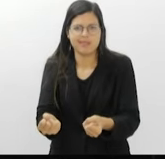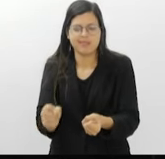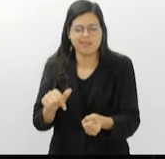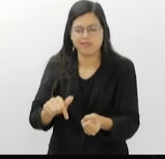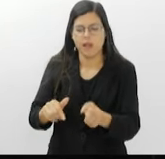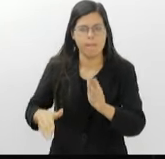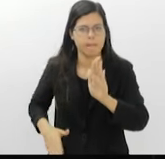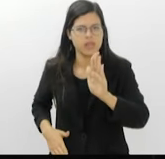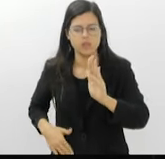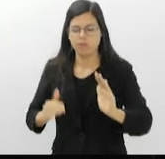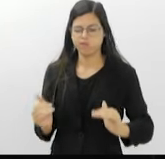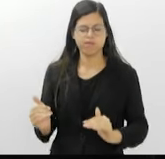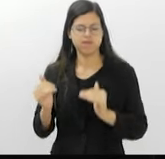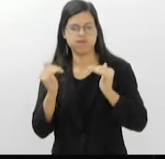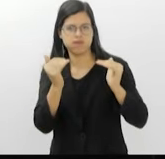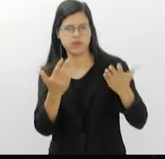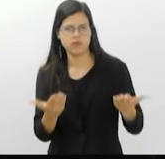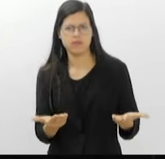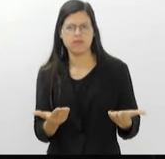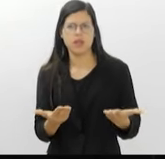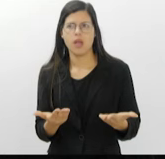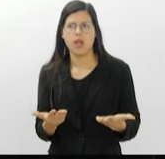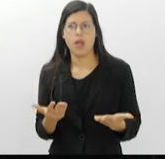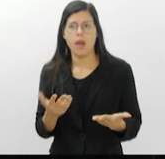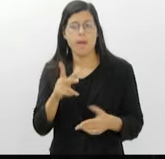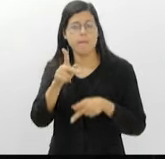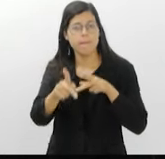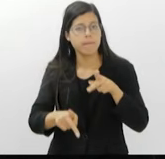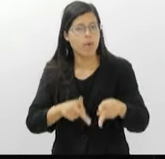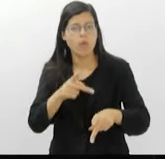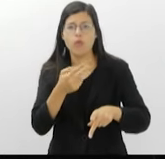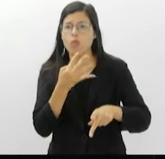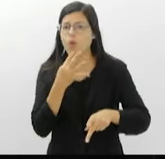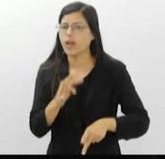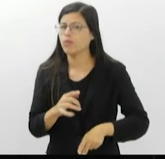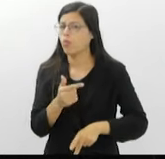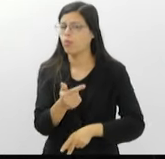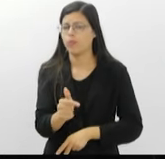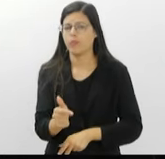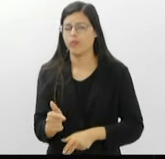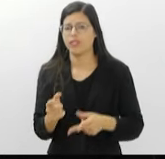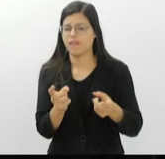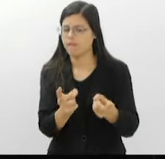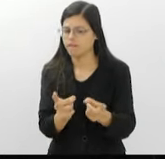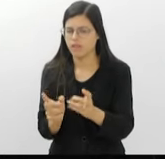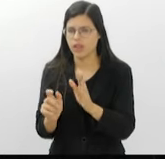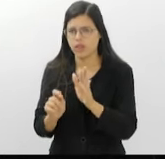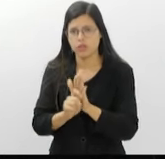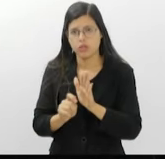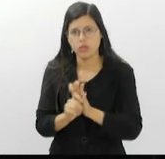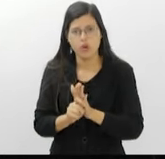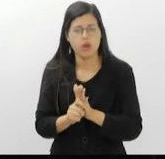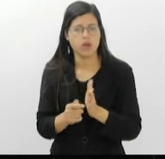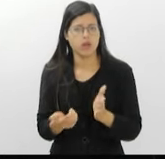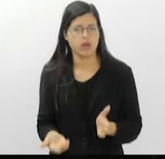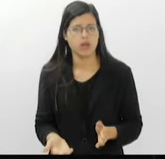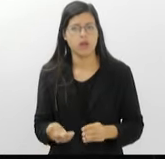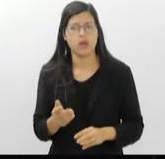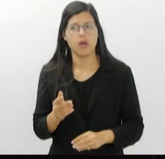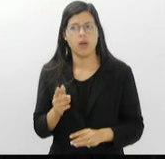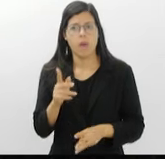Aceitar que a população de Auschwitz não tem essa cultura. Lá não tem boca de fumo. Então, a população denuncia